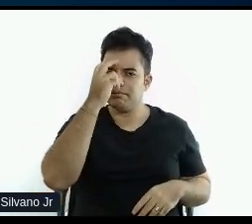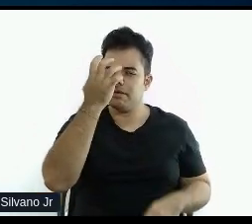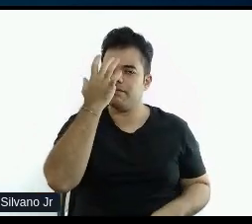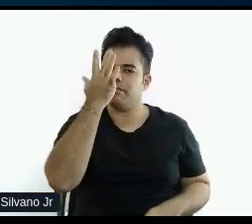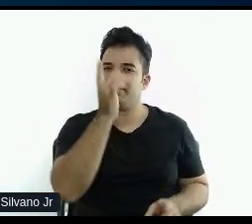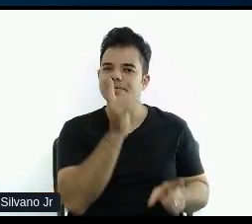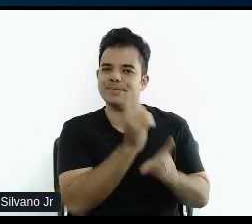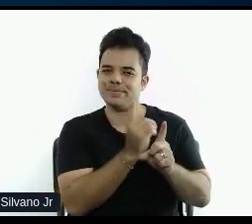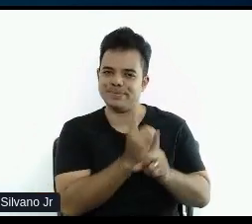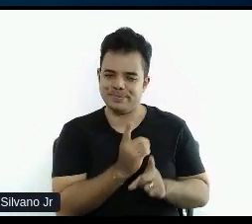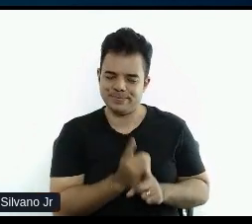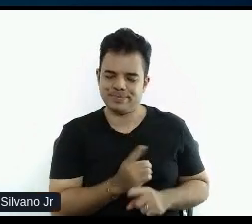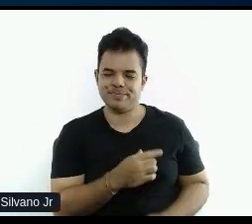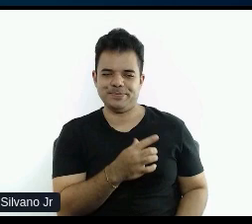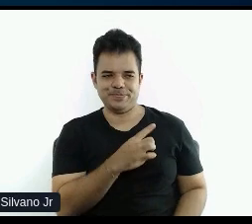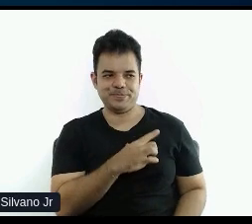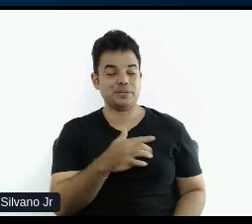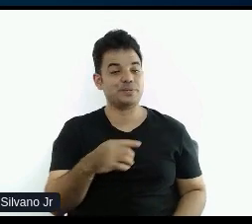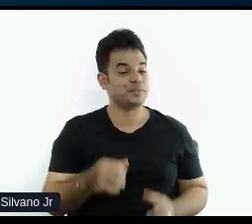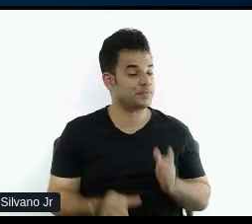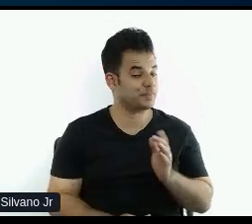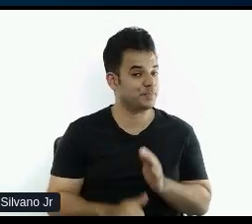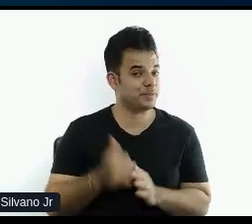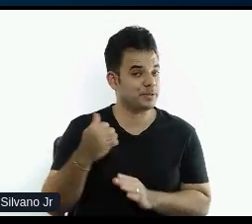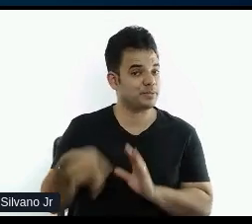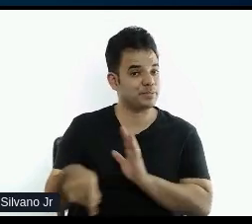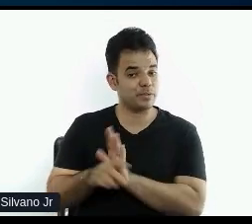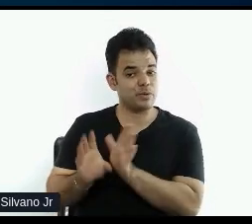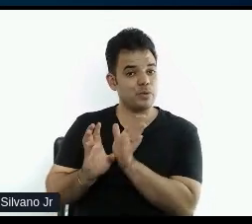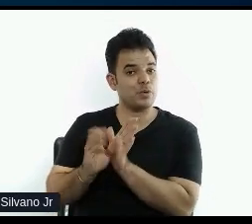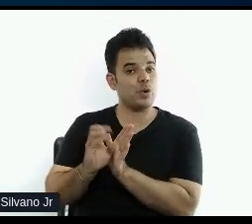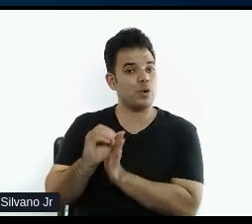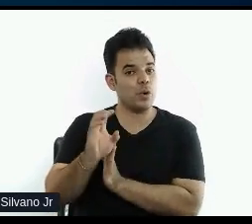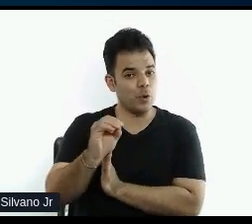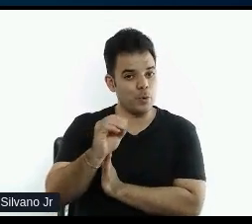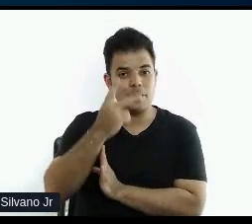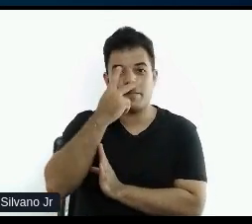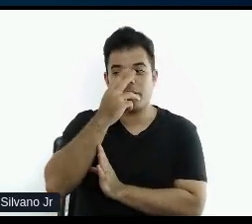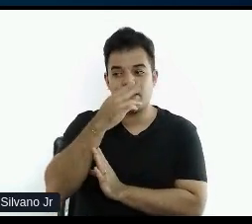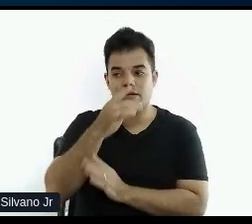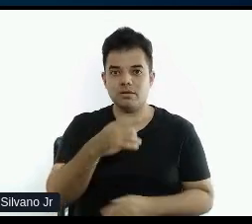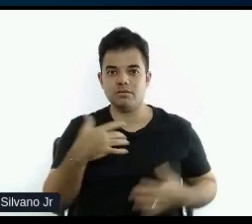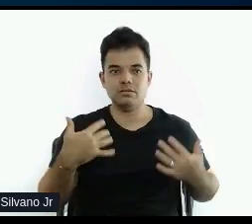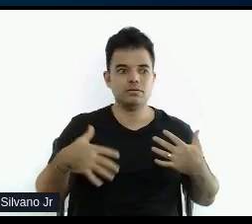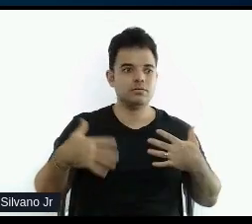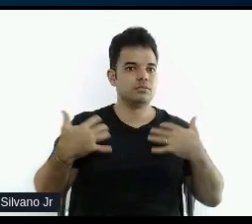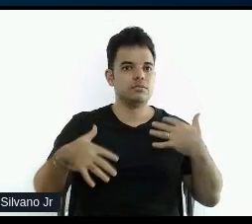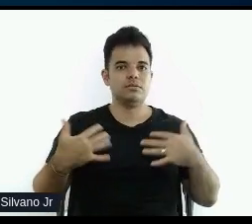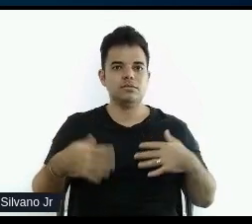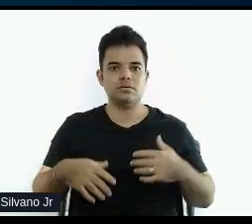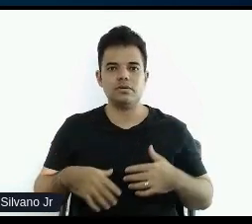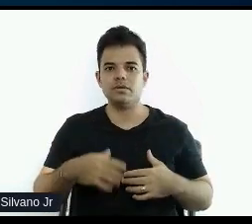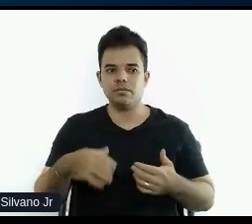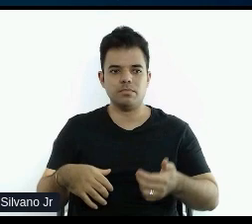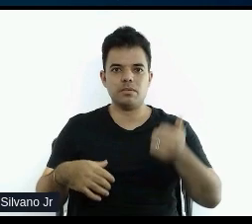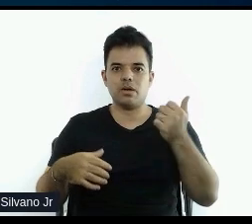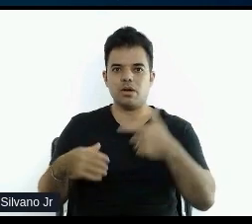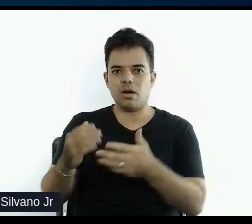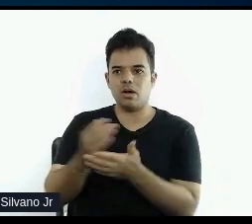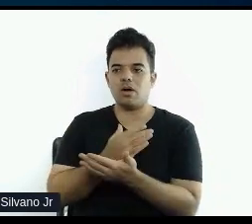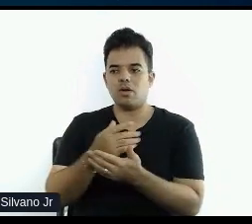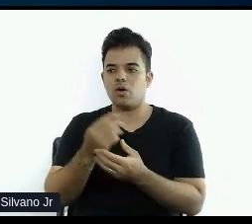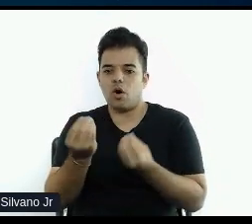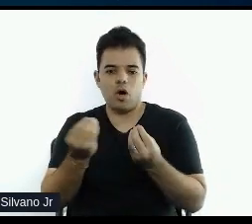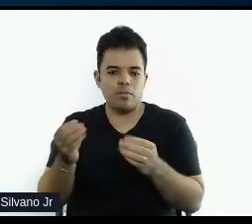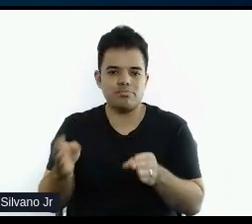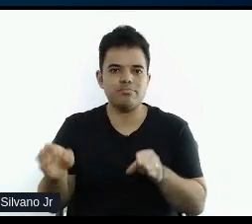pela primeira vez, a gente tem empresas como o Google aí se sentindo ameaçadas a nível de mercado, né? Por players